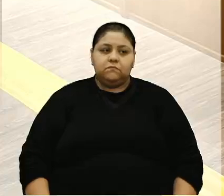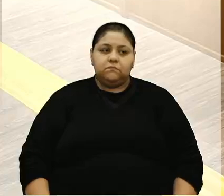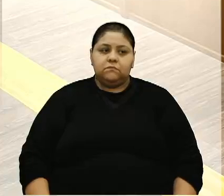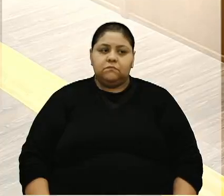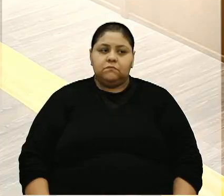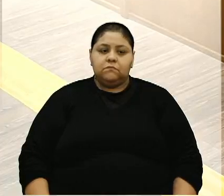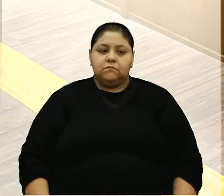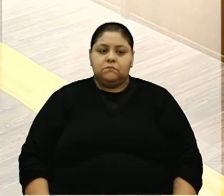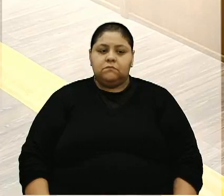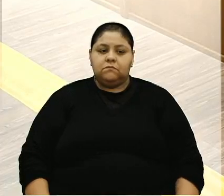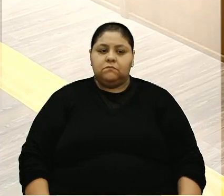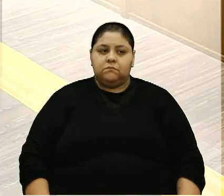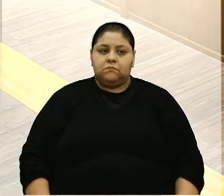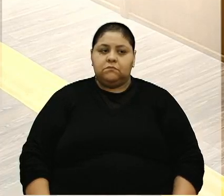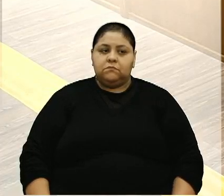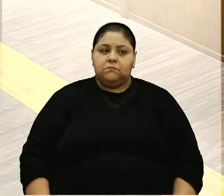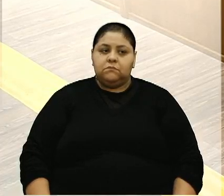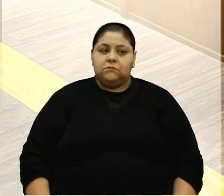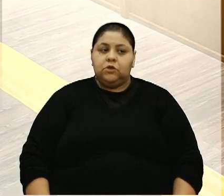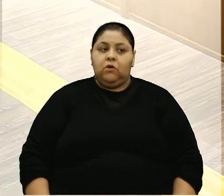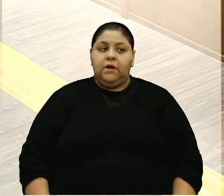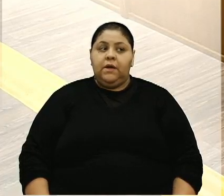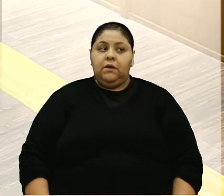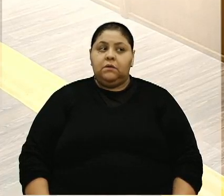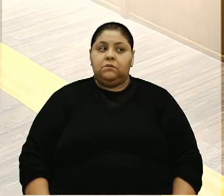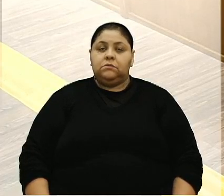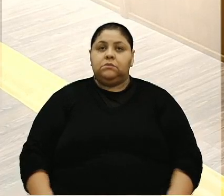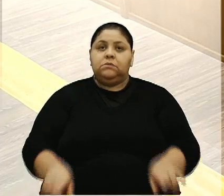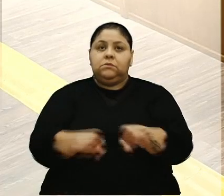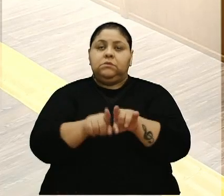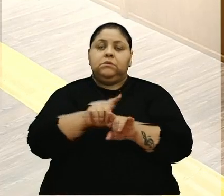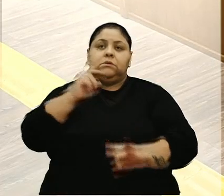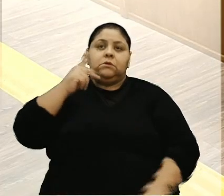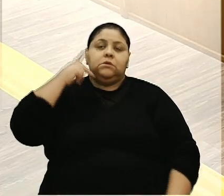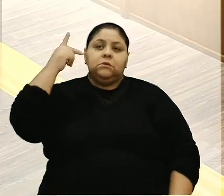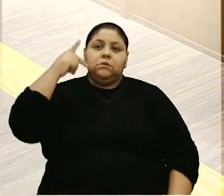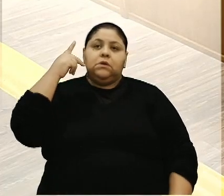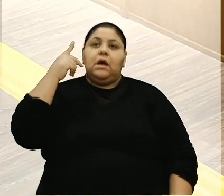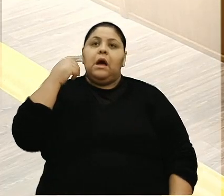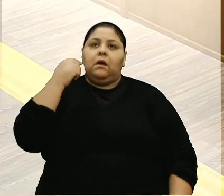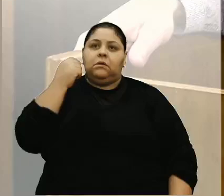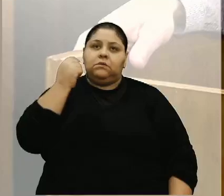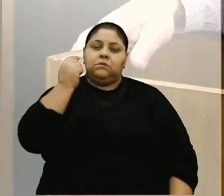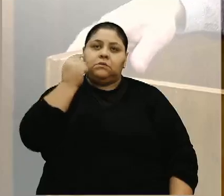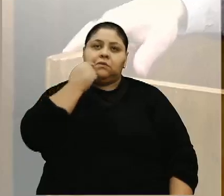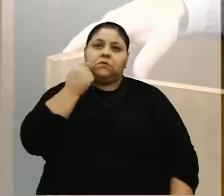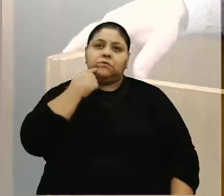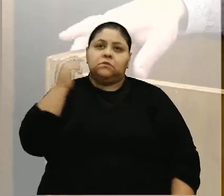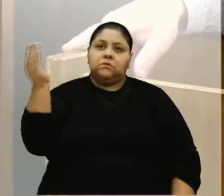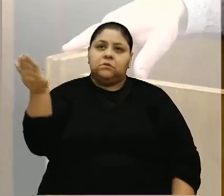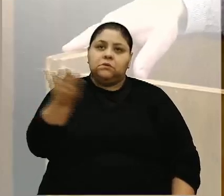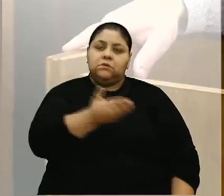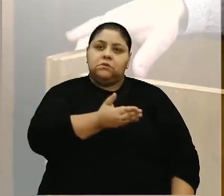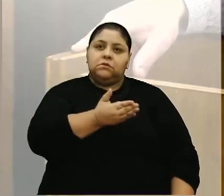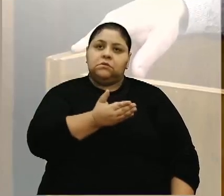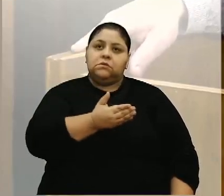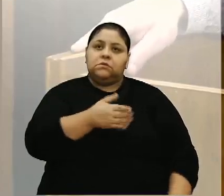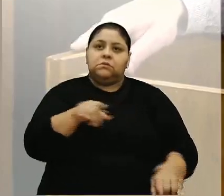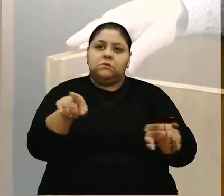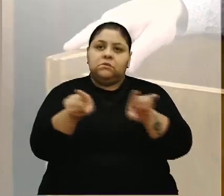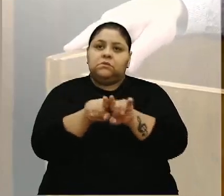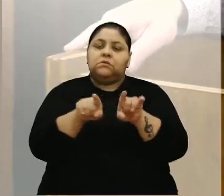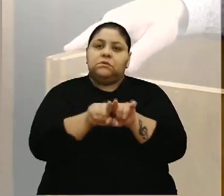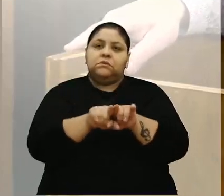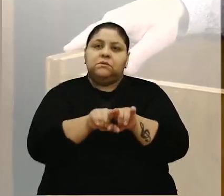Bom dia, presidente, colegas vereadores, pessoal que nos acompanha de casa pelas